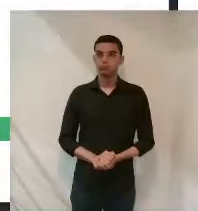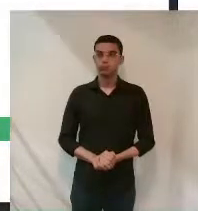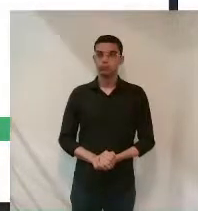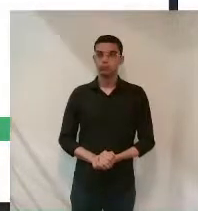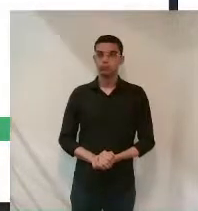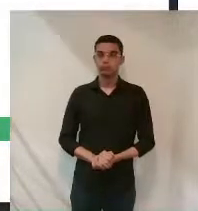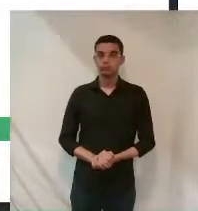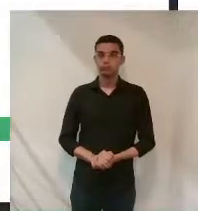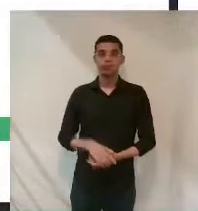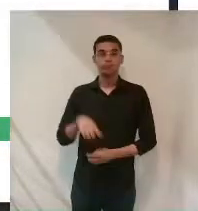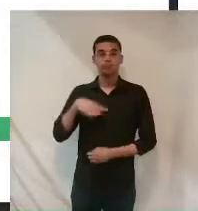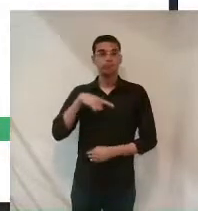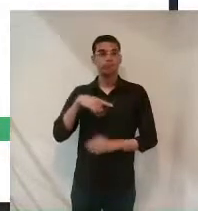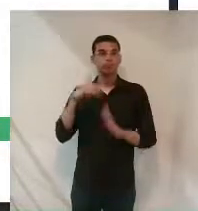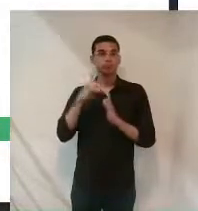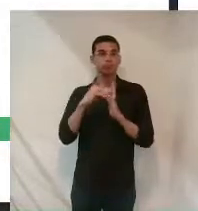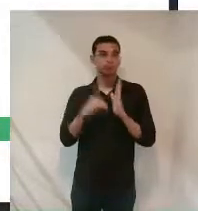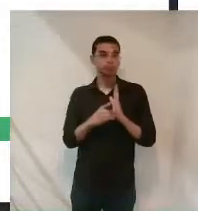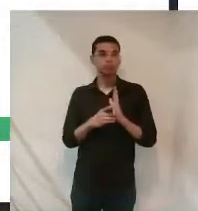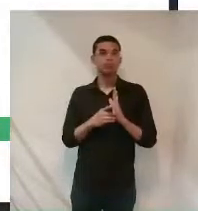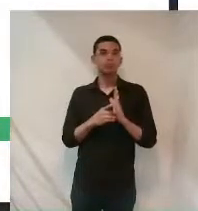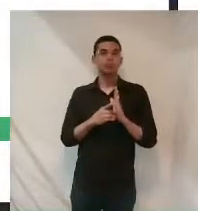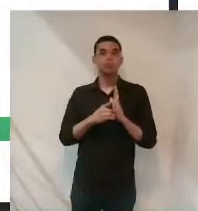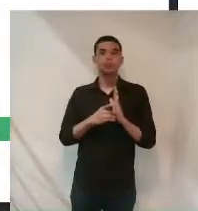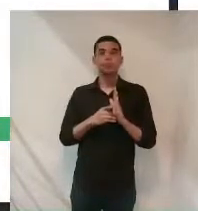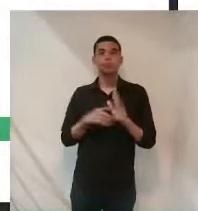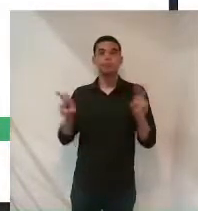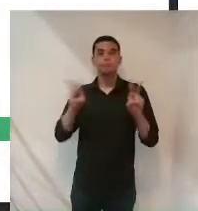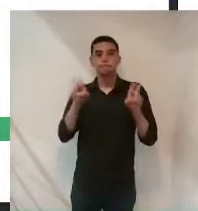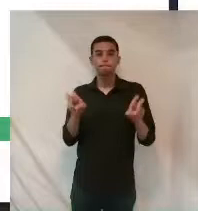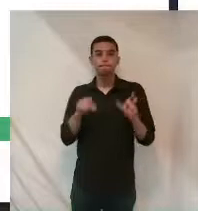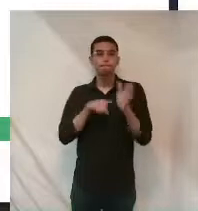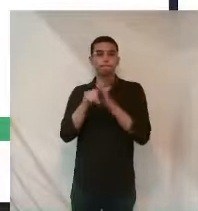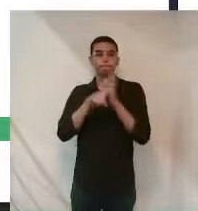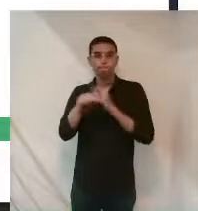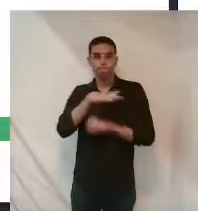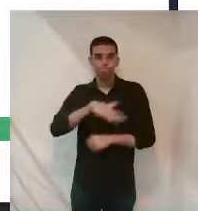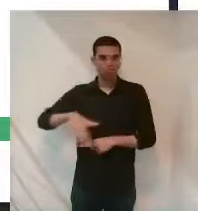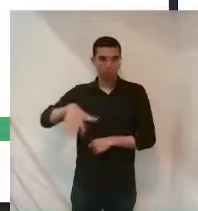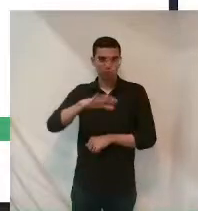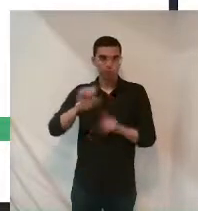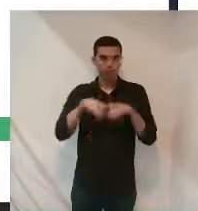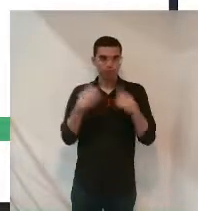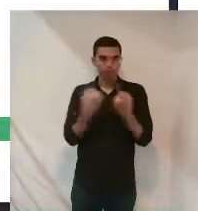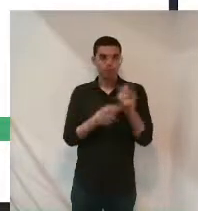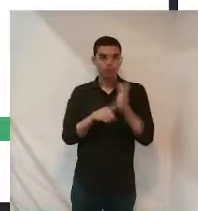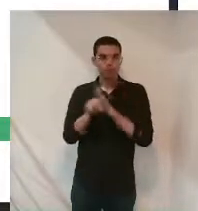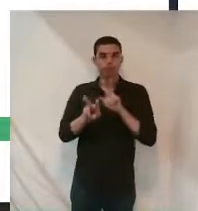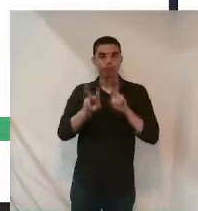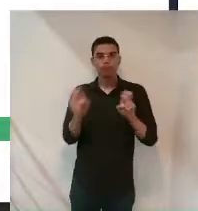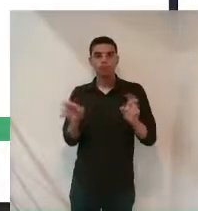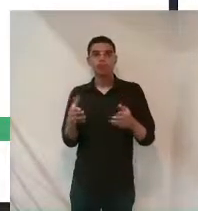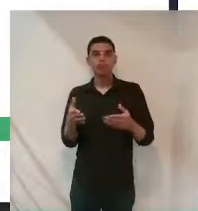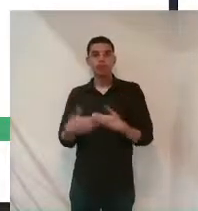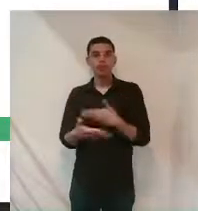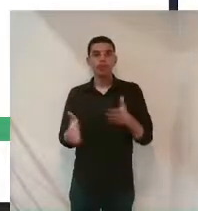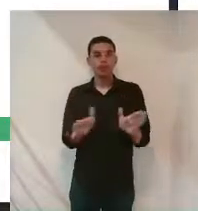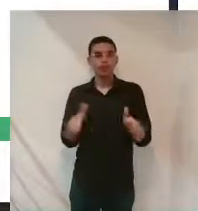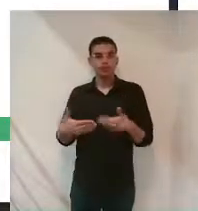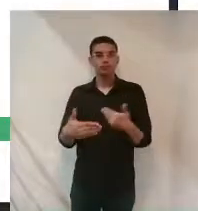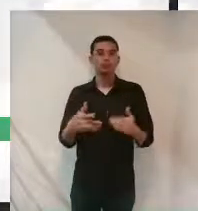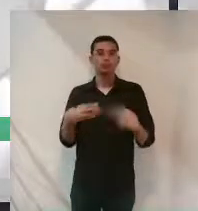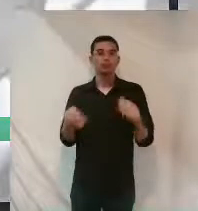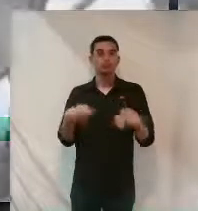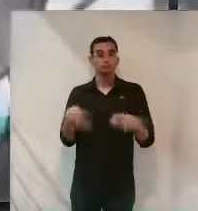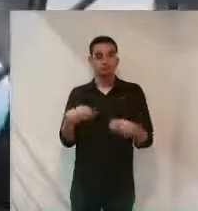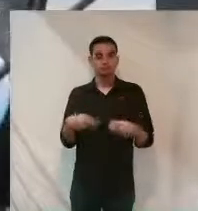minuta de decreto para as embalagens de plástico. Essa consulta pública ela vai até o dia 4 de novembro, e aí é importante